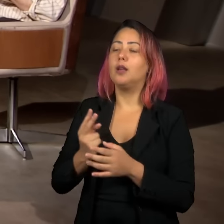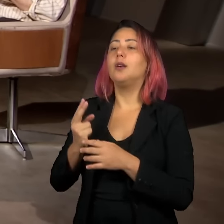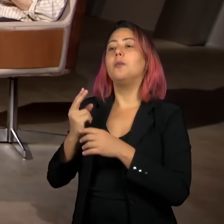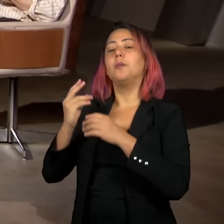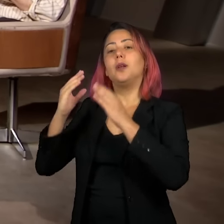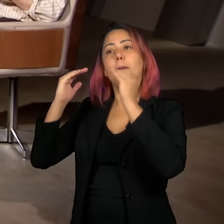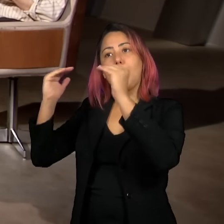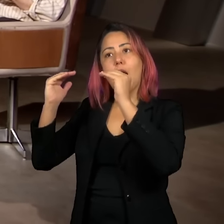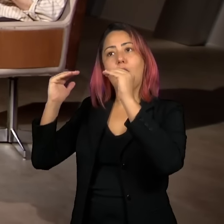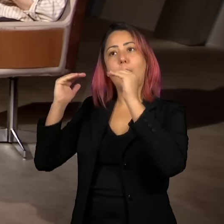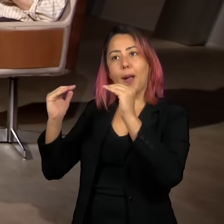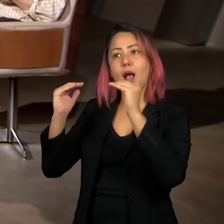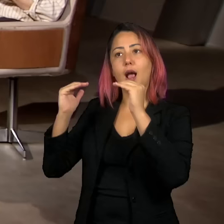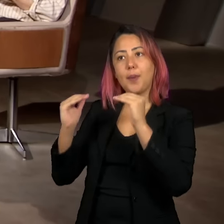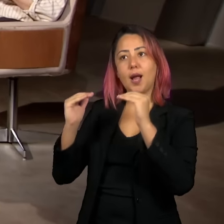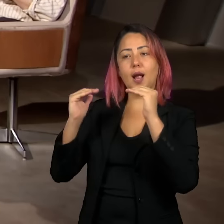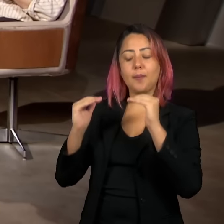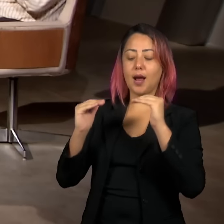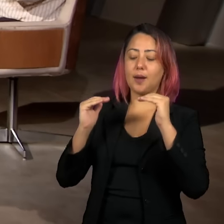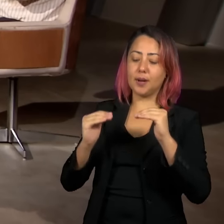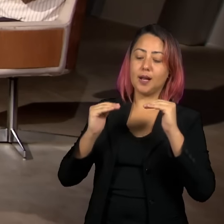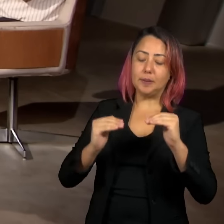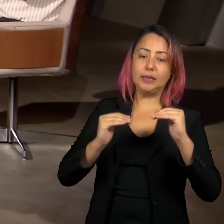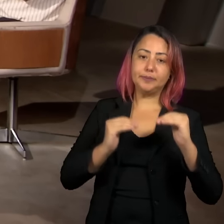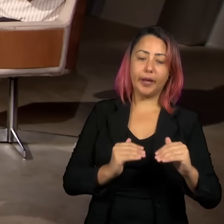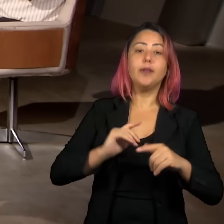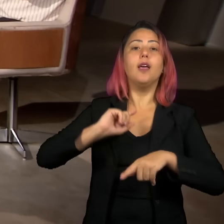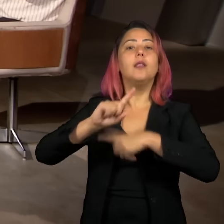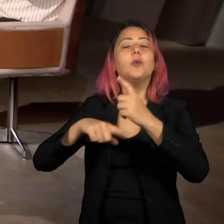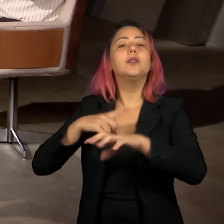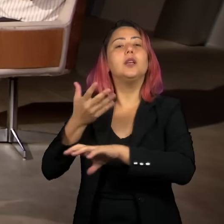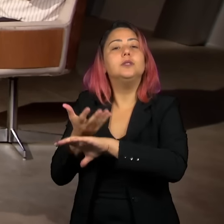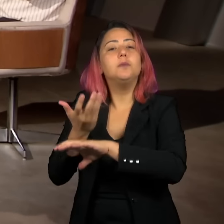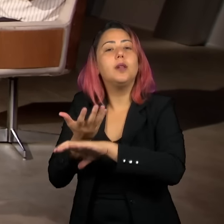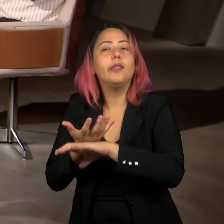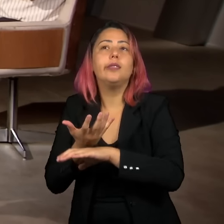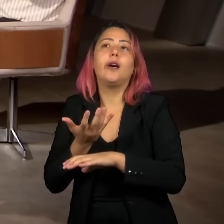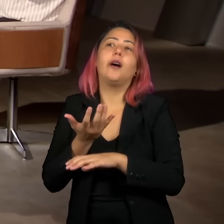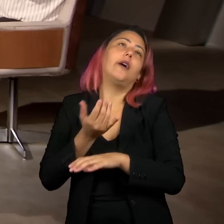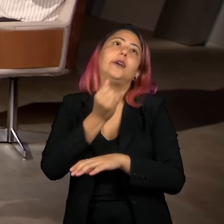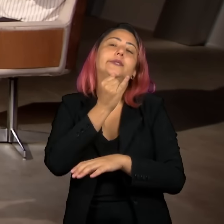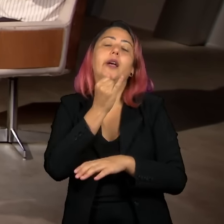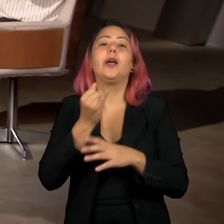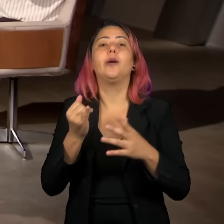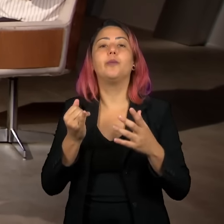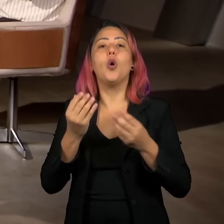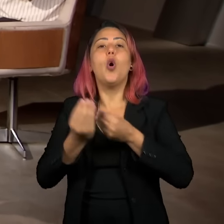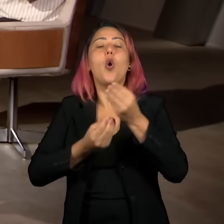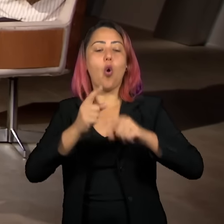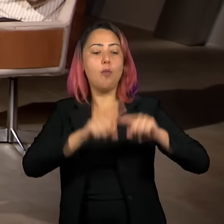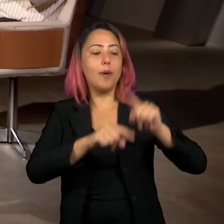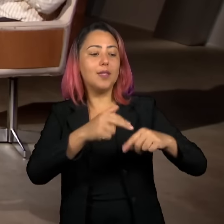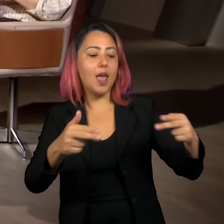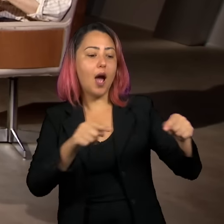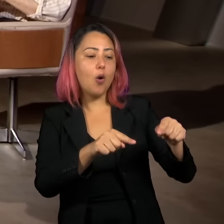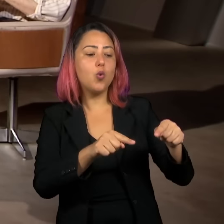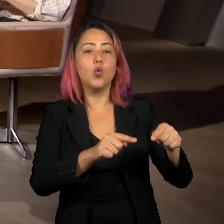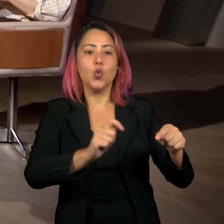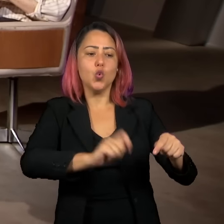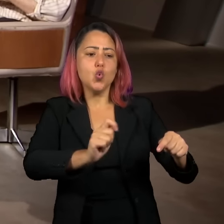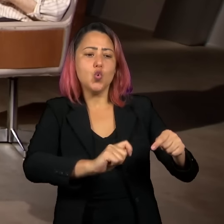tá tá tá ah aí começa as disciplinas que começa a aparecer lá resistênci dos materiais